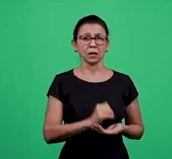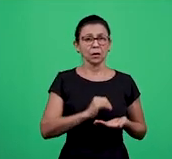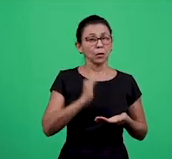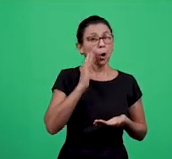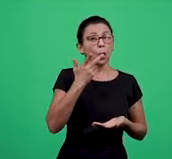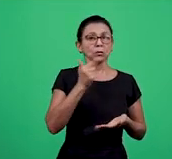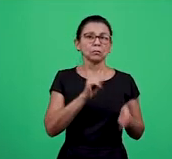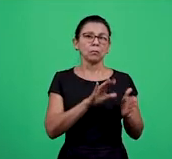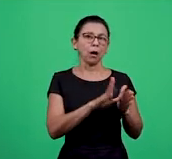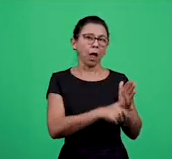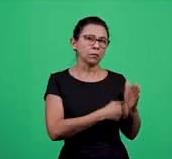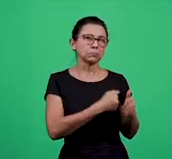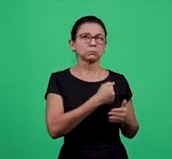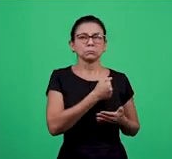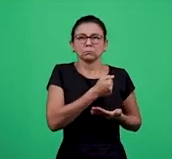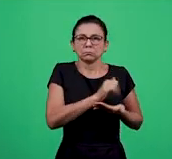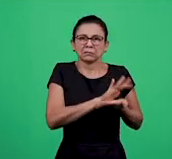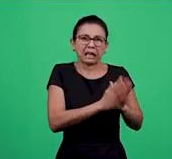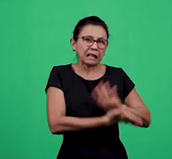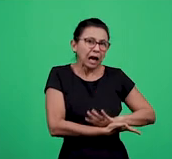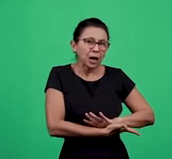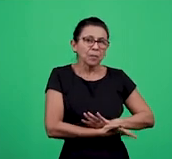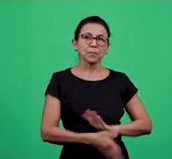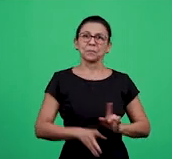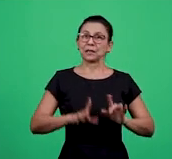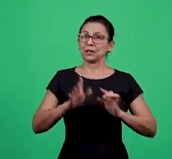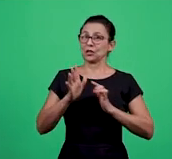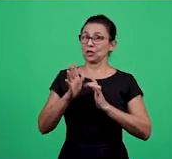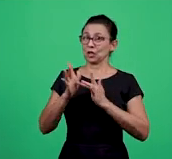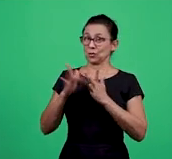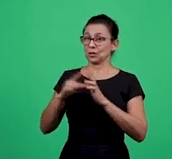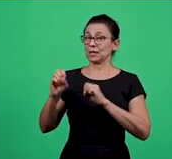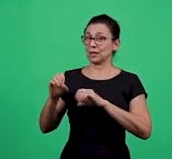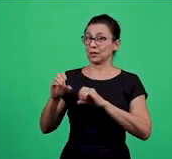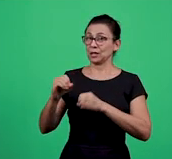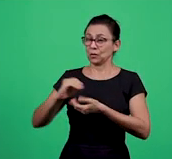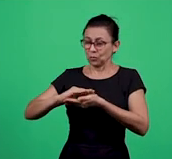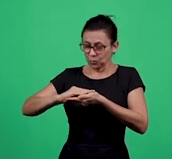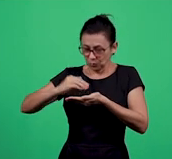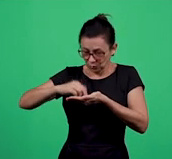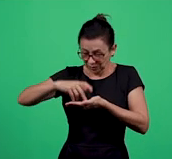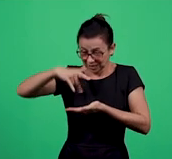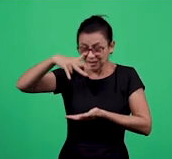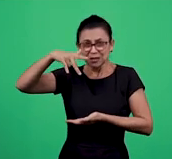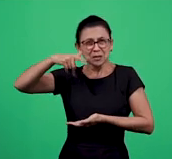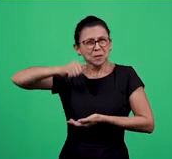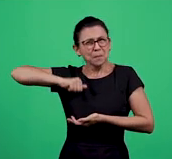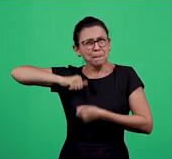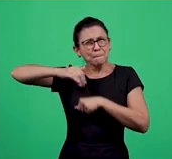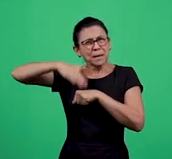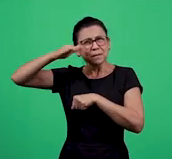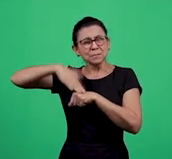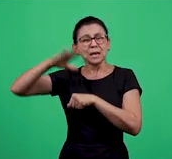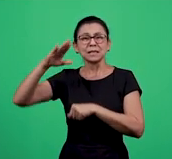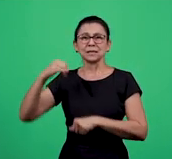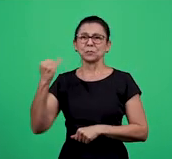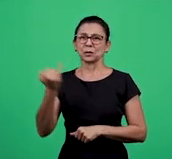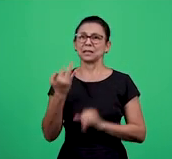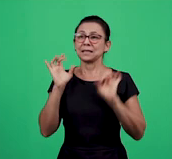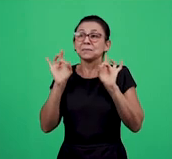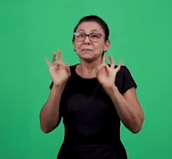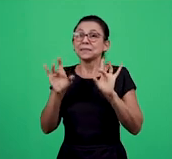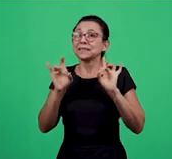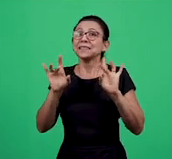estava falando de um tesouro muito mais valioso. E qual seria esse tesouro, então, muito mais